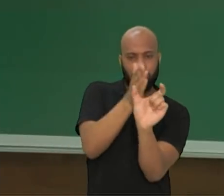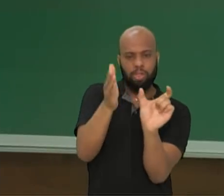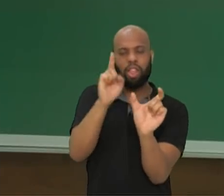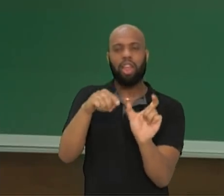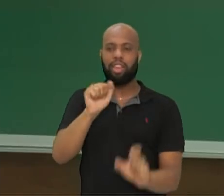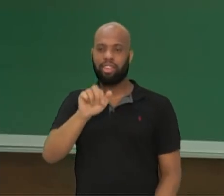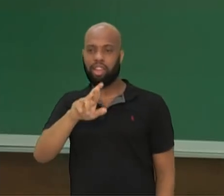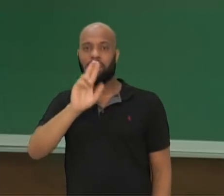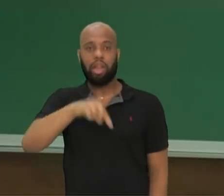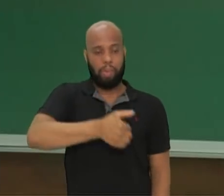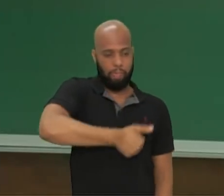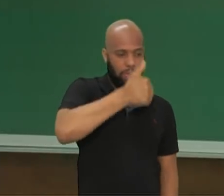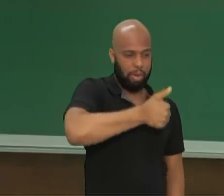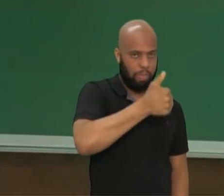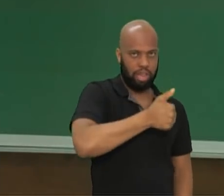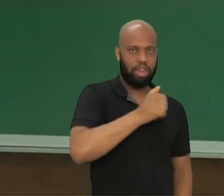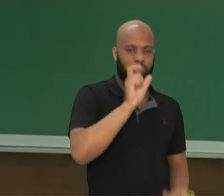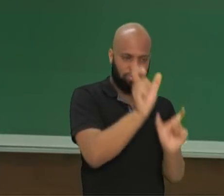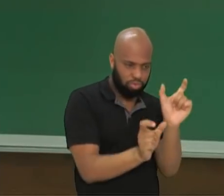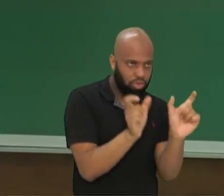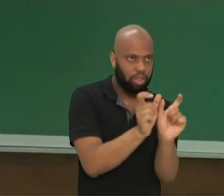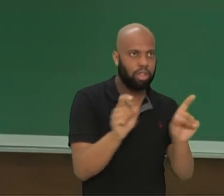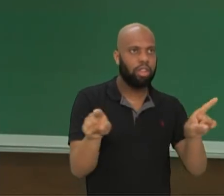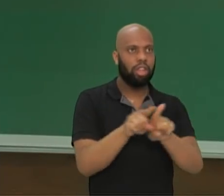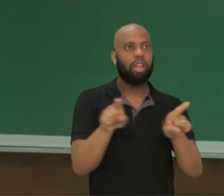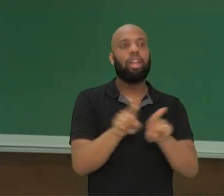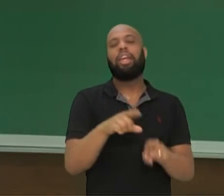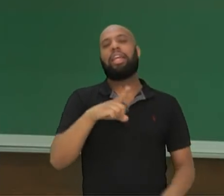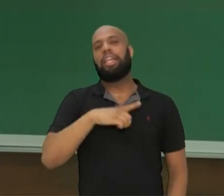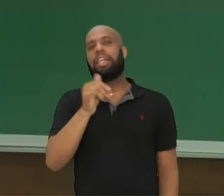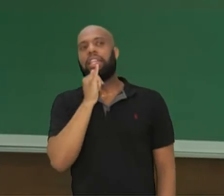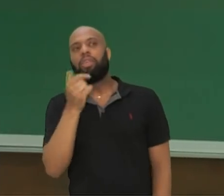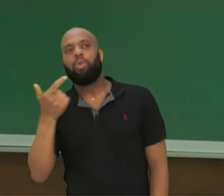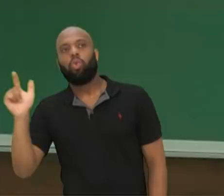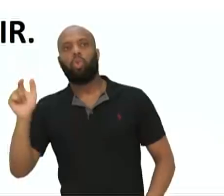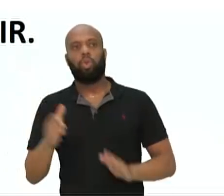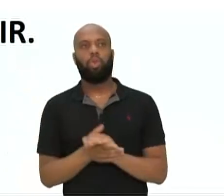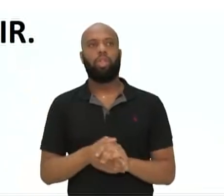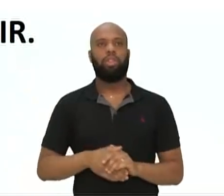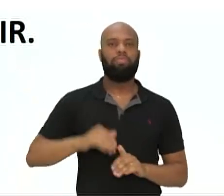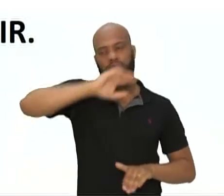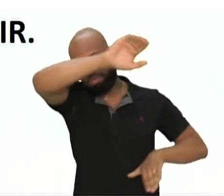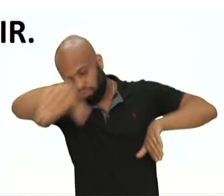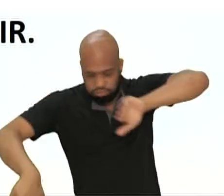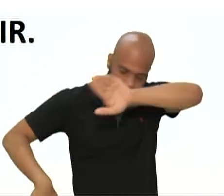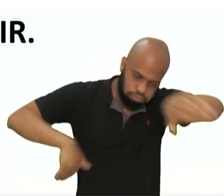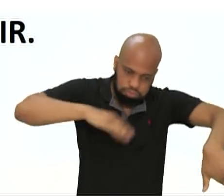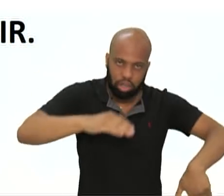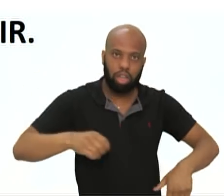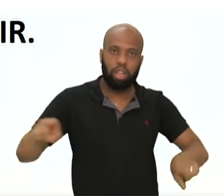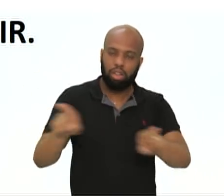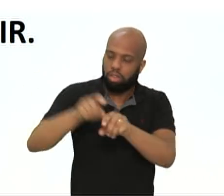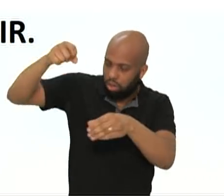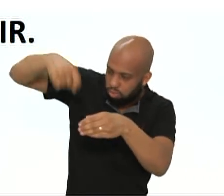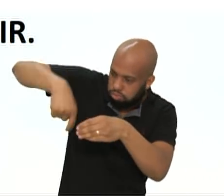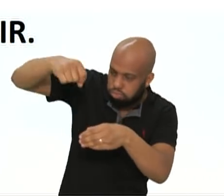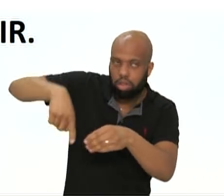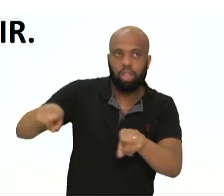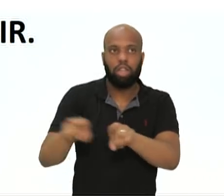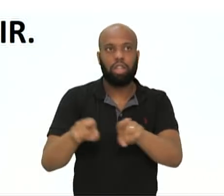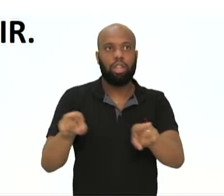conjugação, ok? E aqui está um exemplo, vamos lá para o exemplo. Nadar,